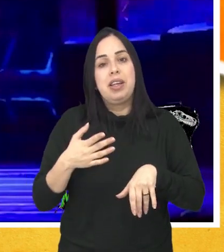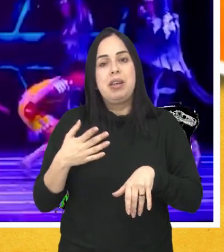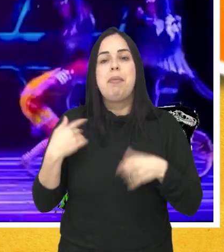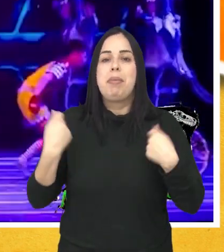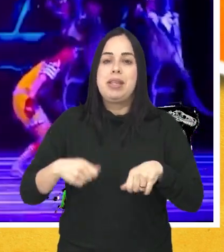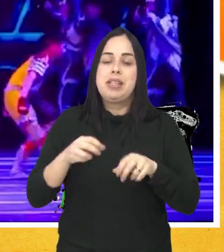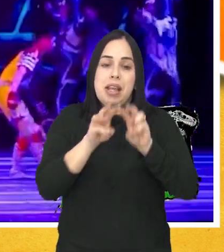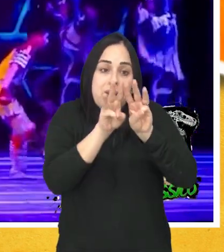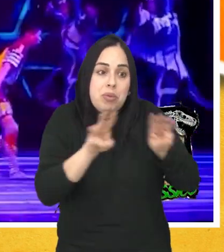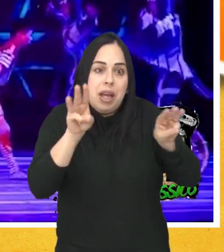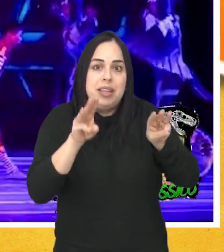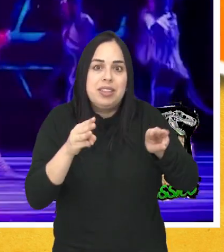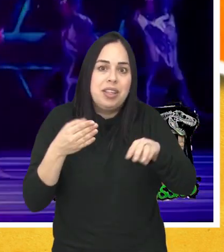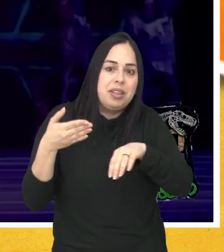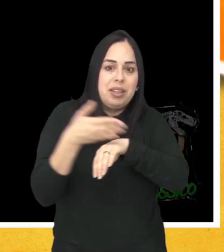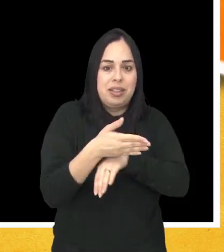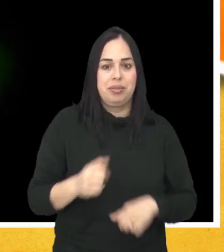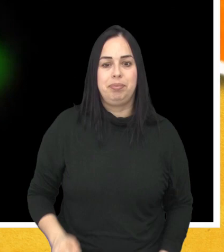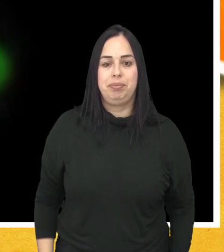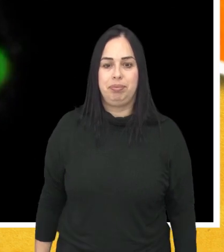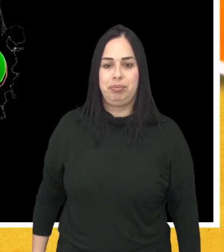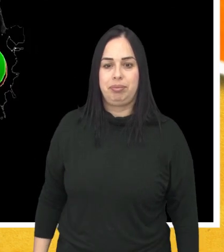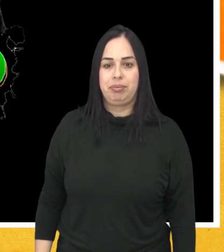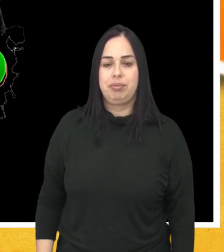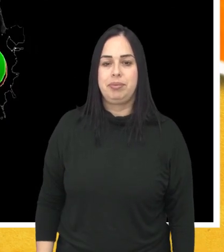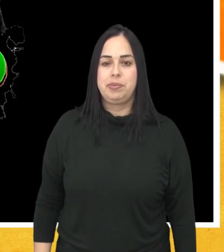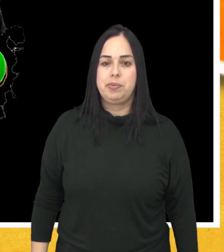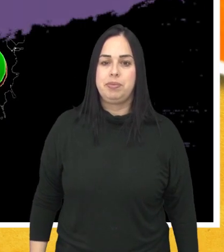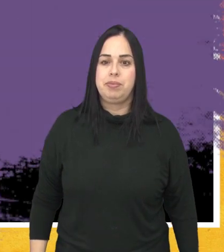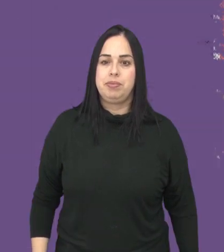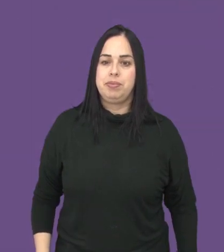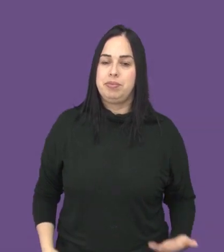horários, basta fazer a consulta no site.